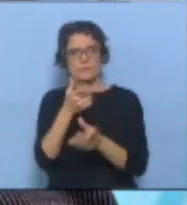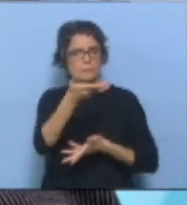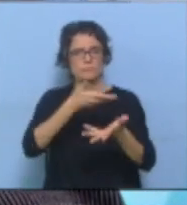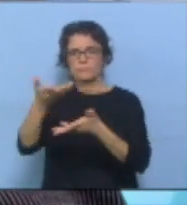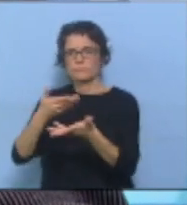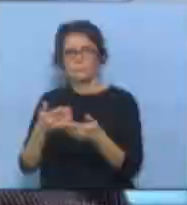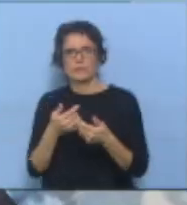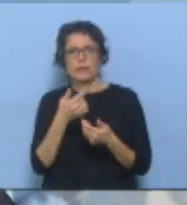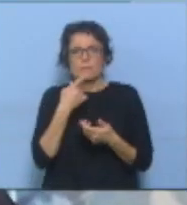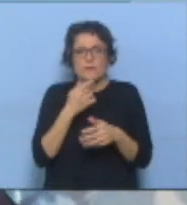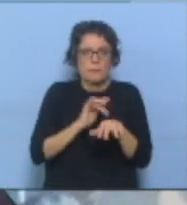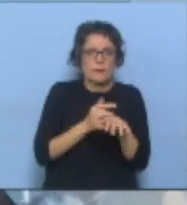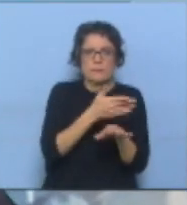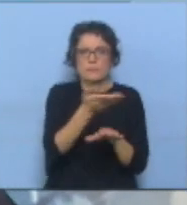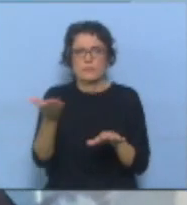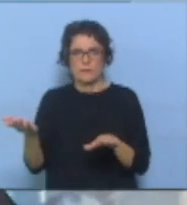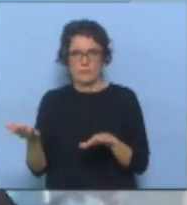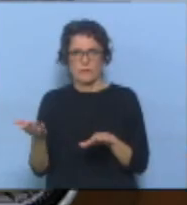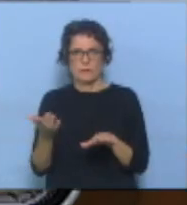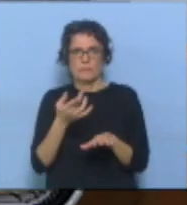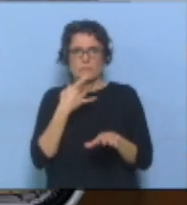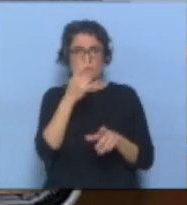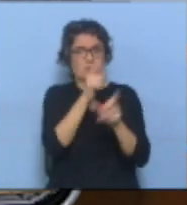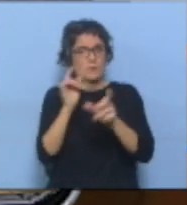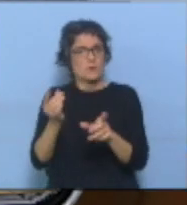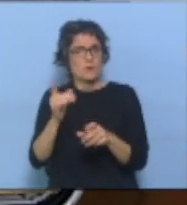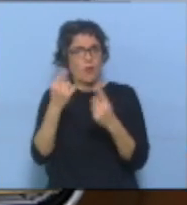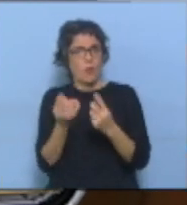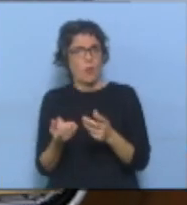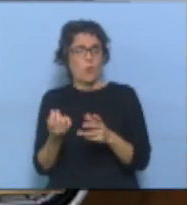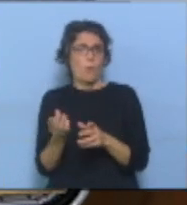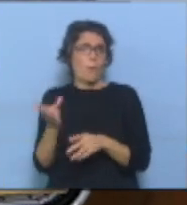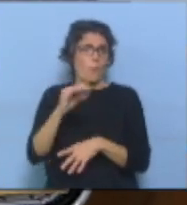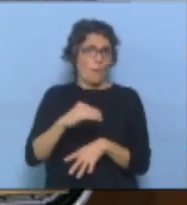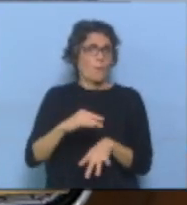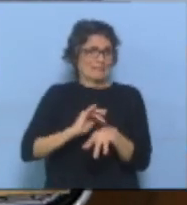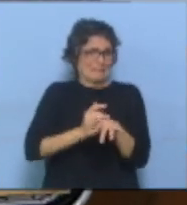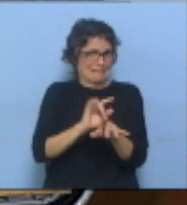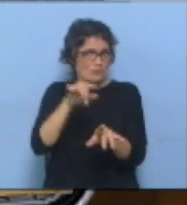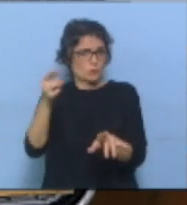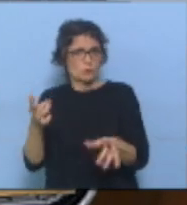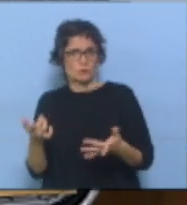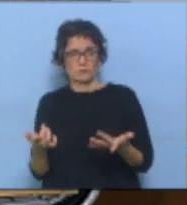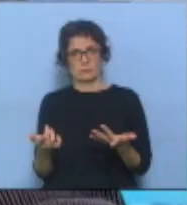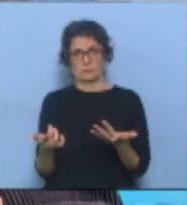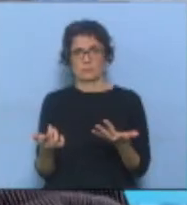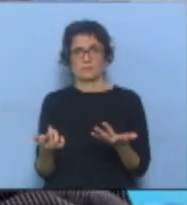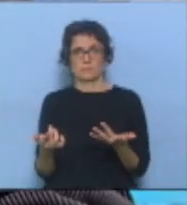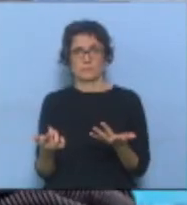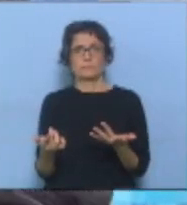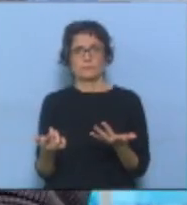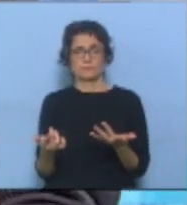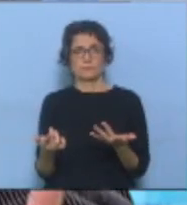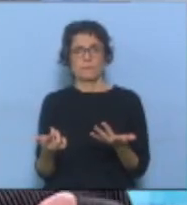perceber que há pessoas que ainda são mais vulneráveis do que os outros, porque somos todos iguais, mas há uns mais iguais que outros, quer dizer...